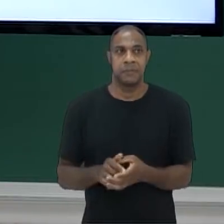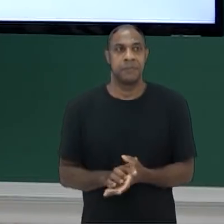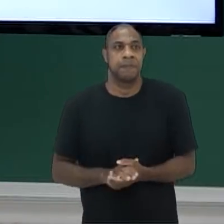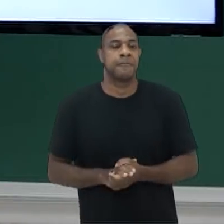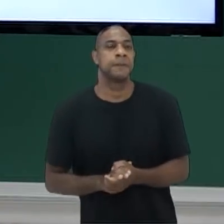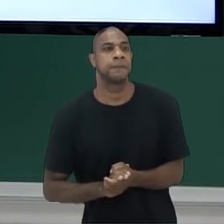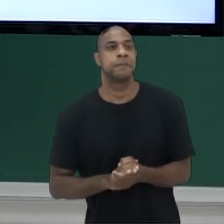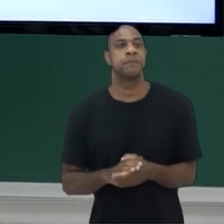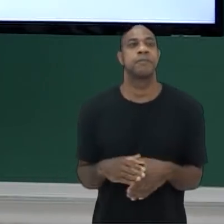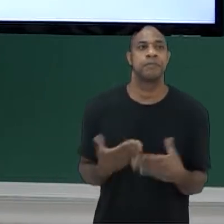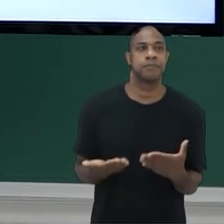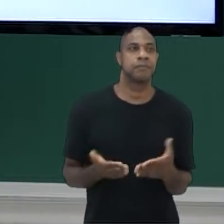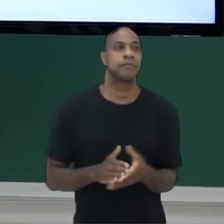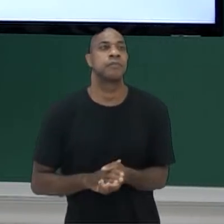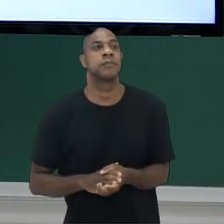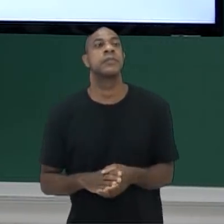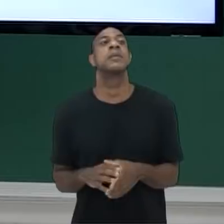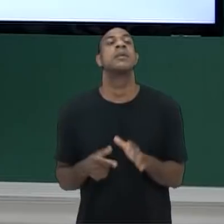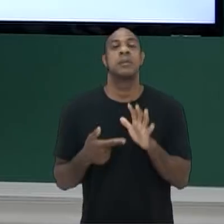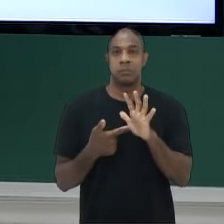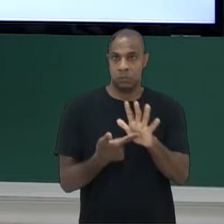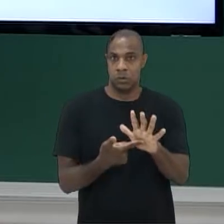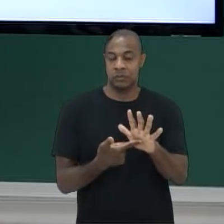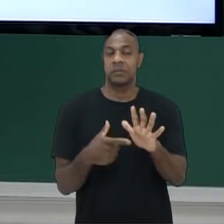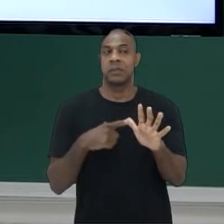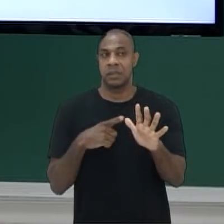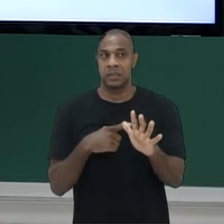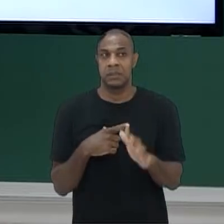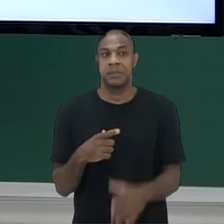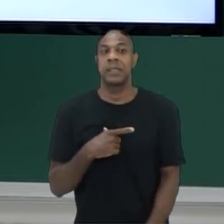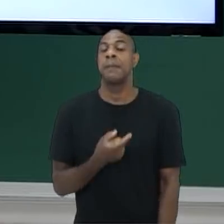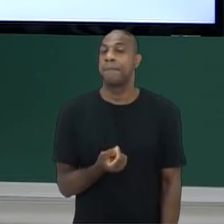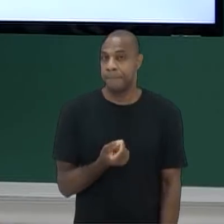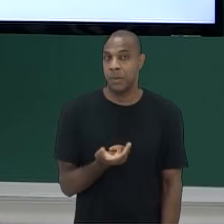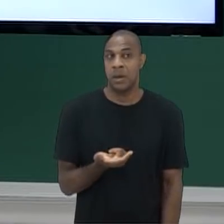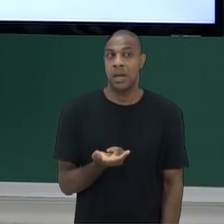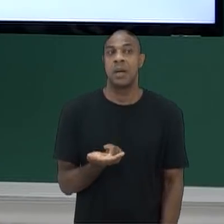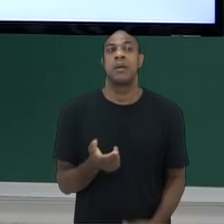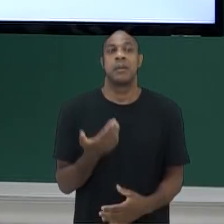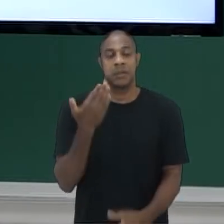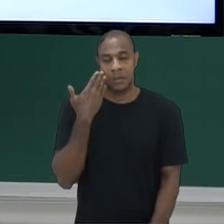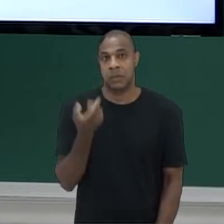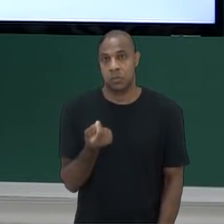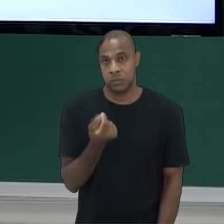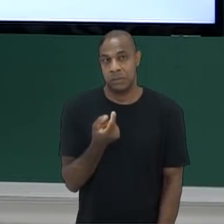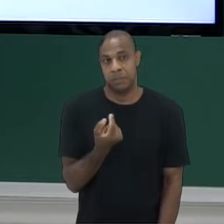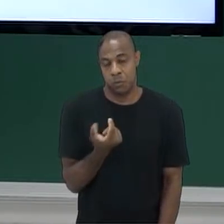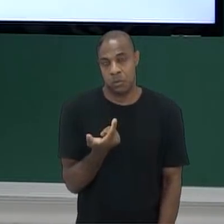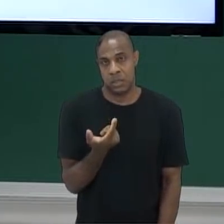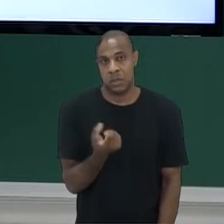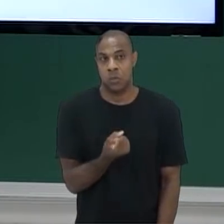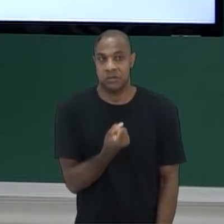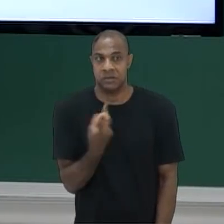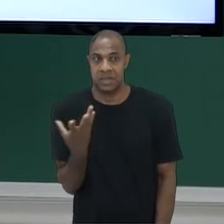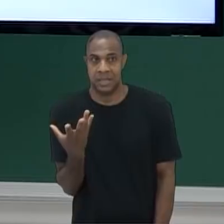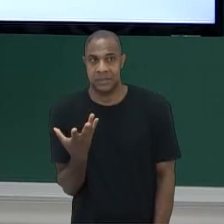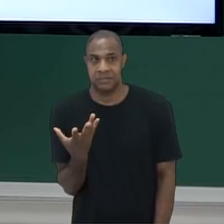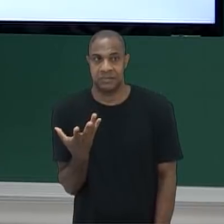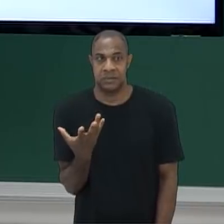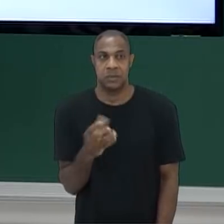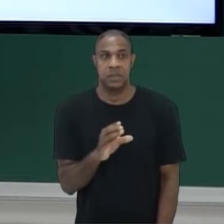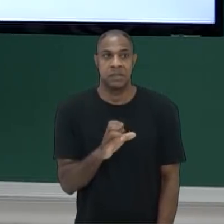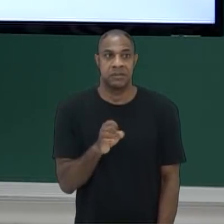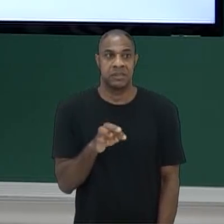e centríolo. As células vegetais apresentam em pouca quantidade, mas elas podem apresentar. Quando eu trago nessa coluna